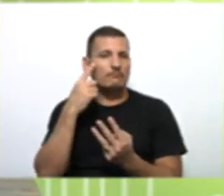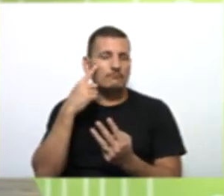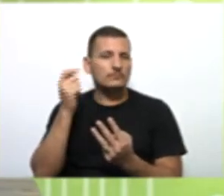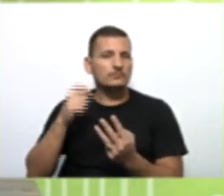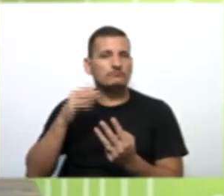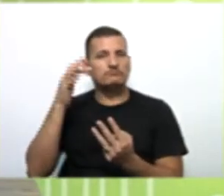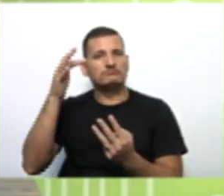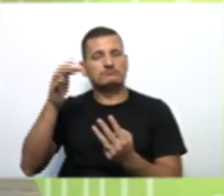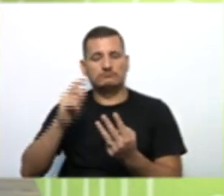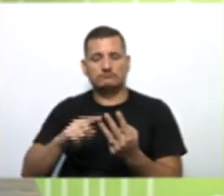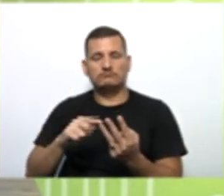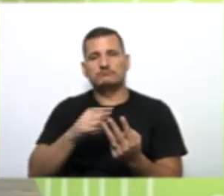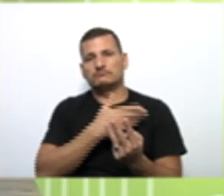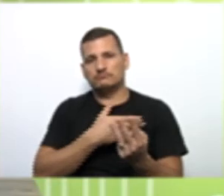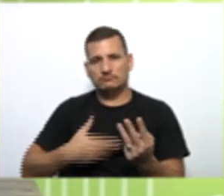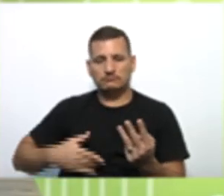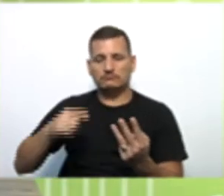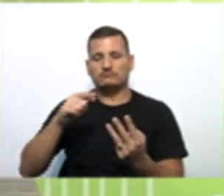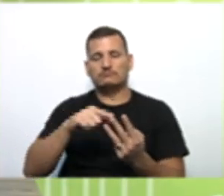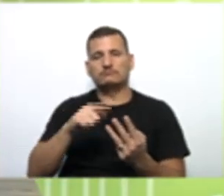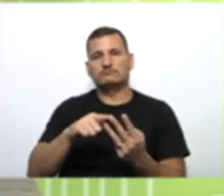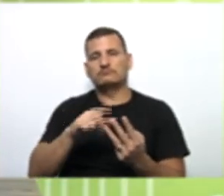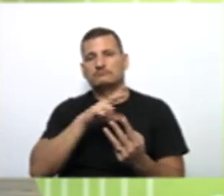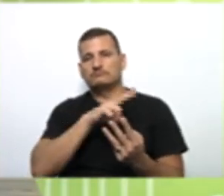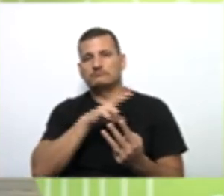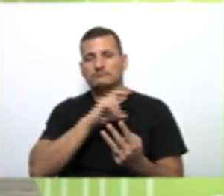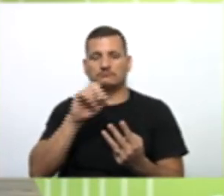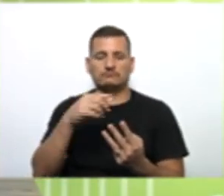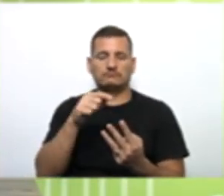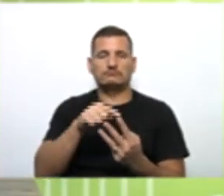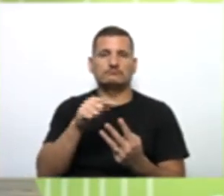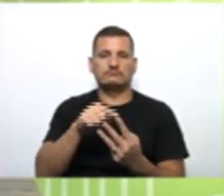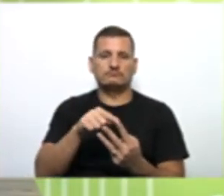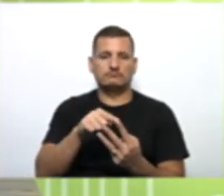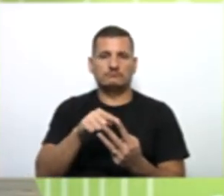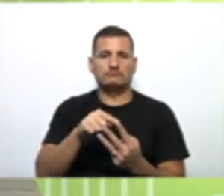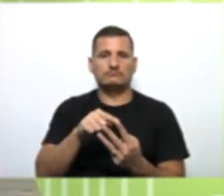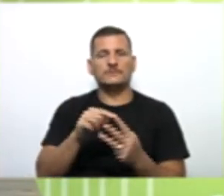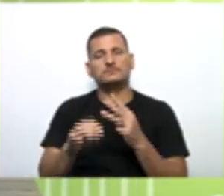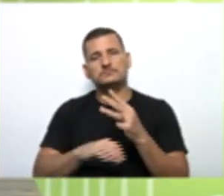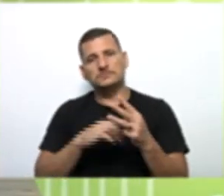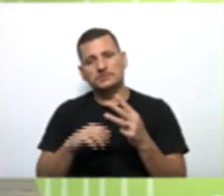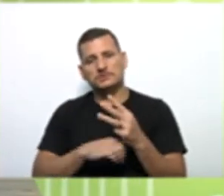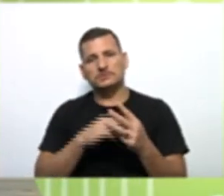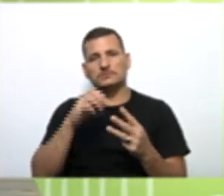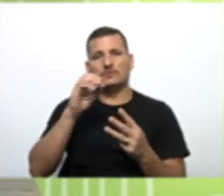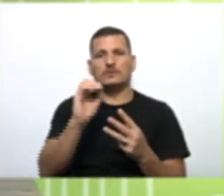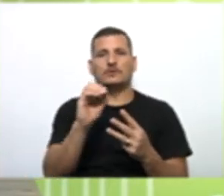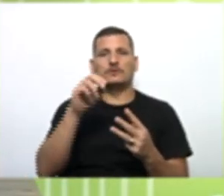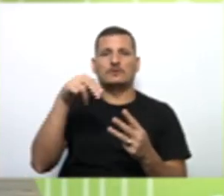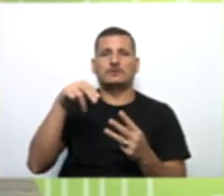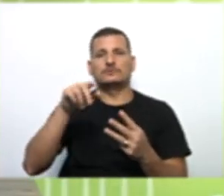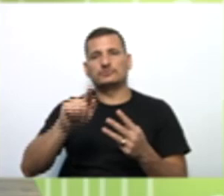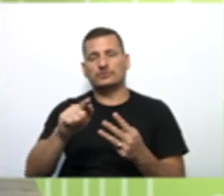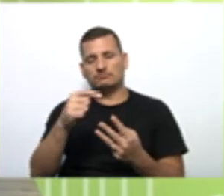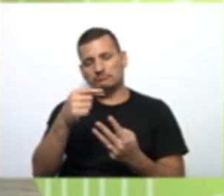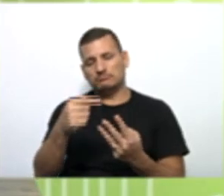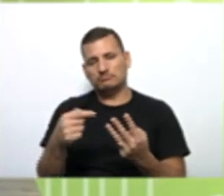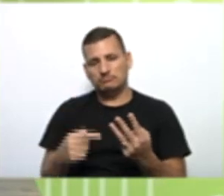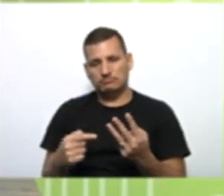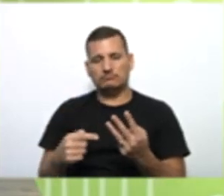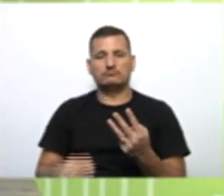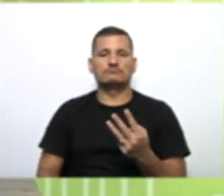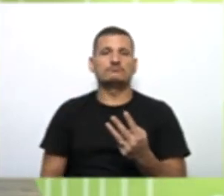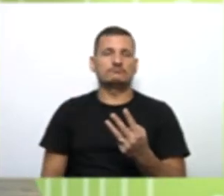instituição pública, uma empresa privada, ou então uma organização não governamental, uma ONG, porque também,